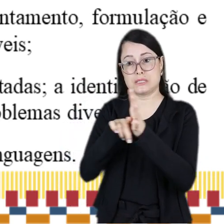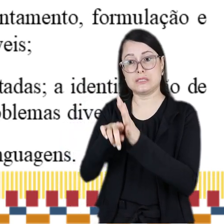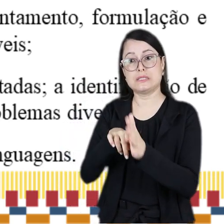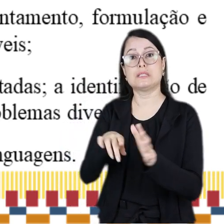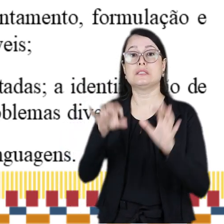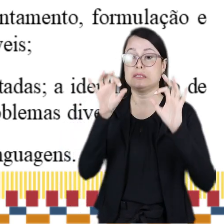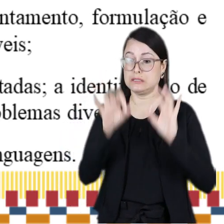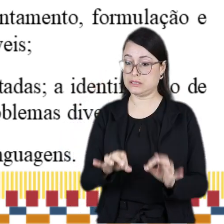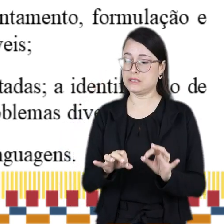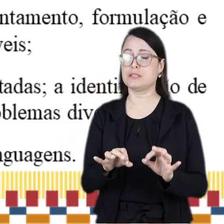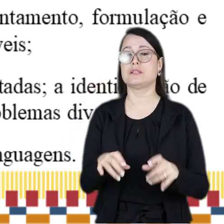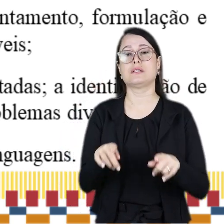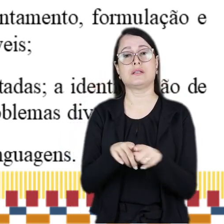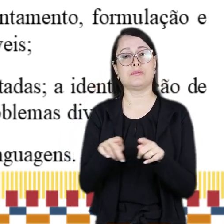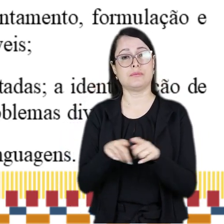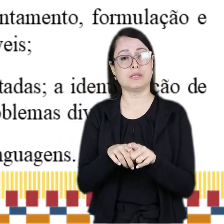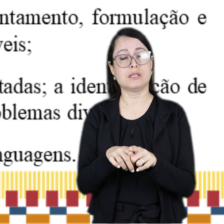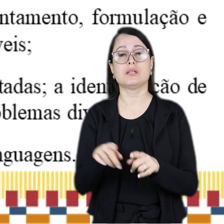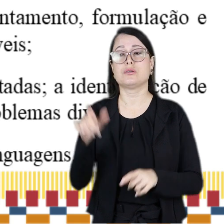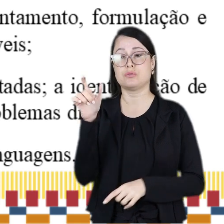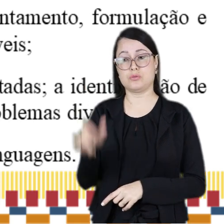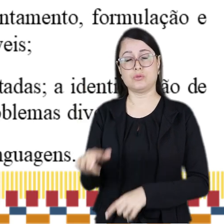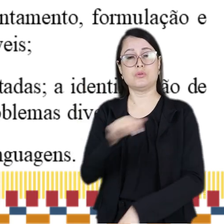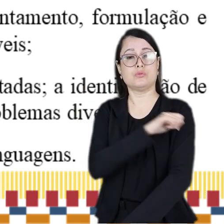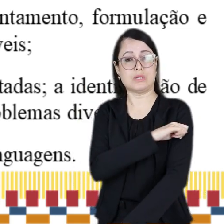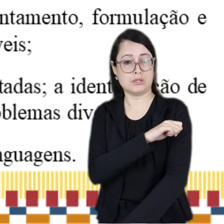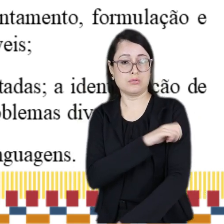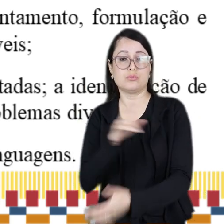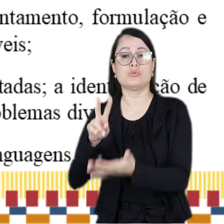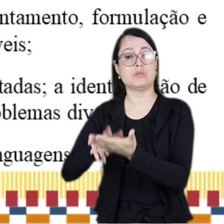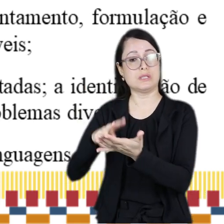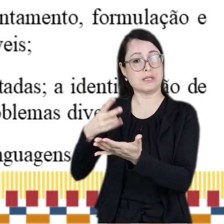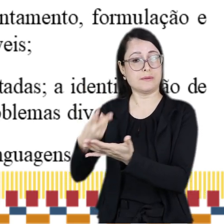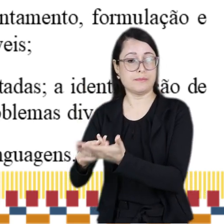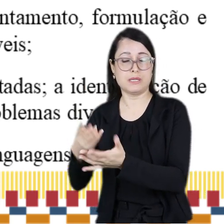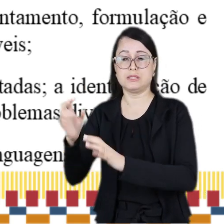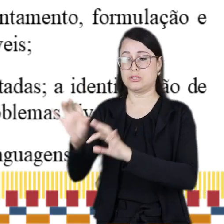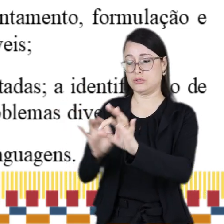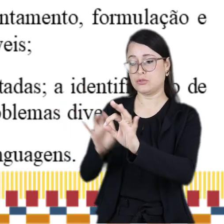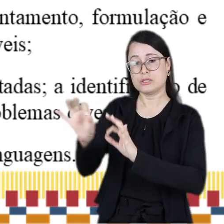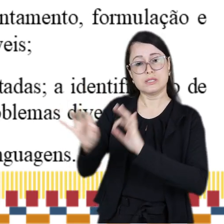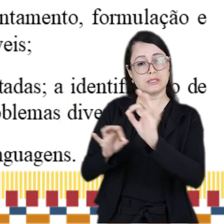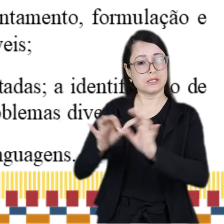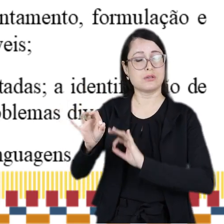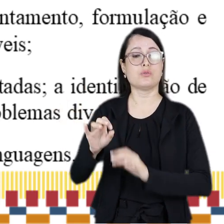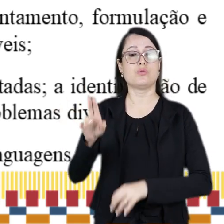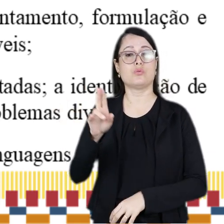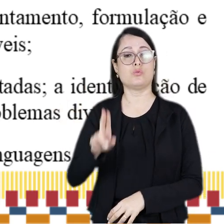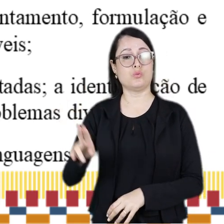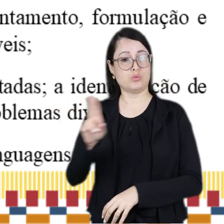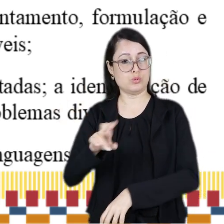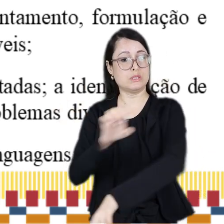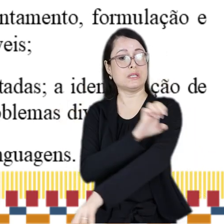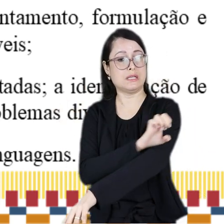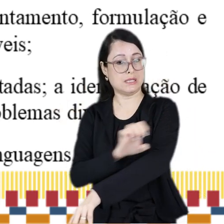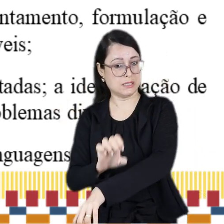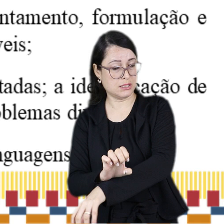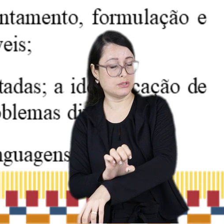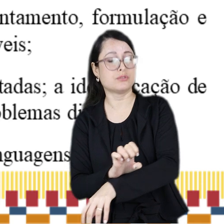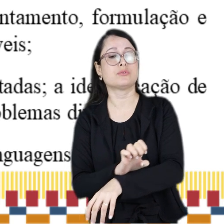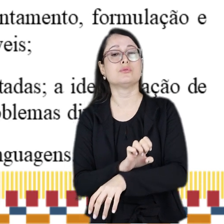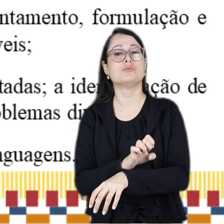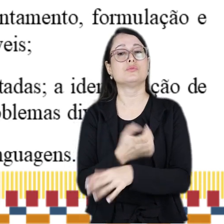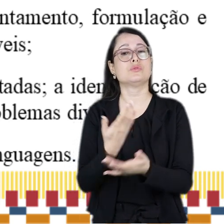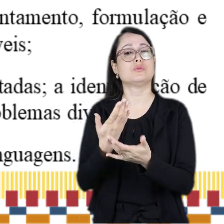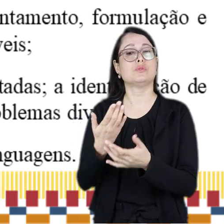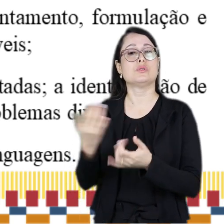mobilizando que o estudante interprete, elabore, faça uso ético das formações, das informações